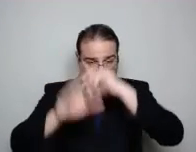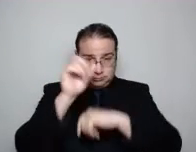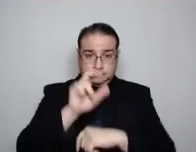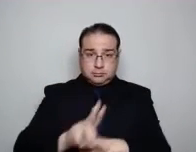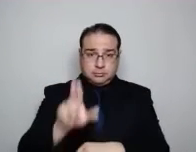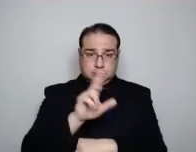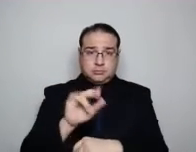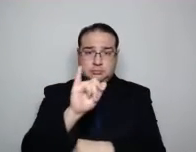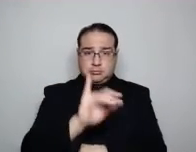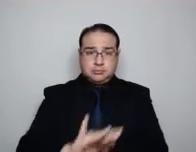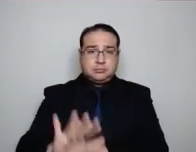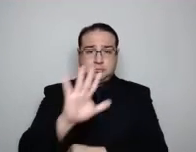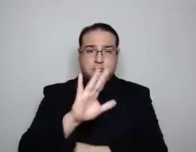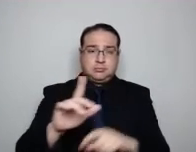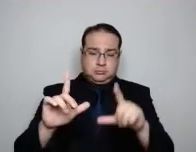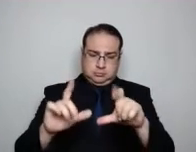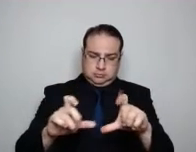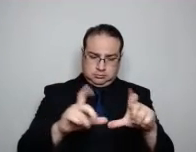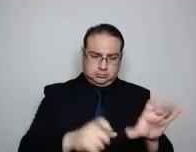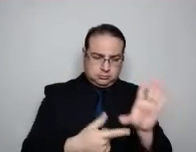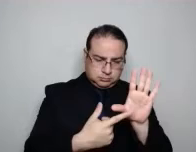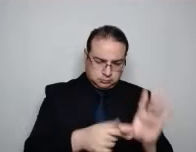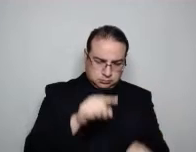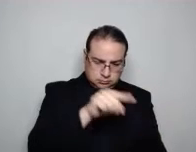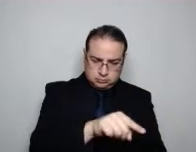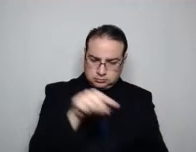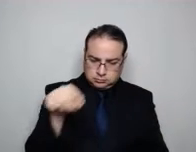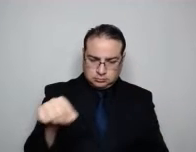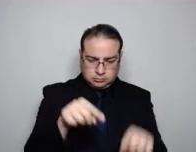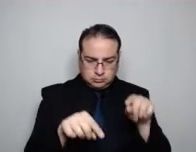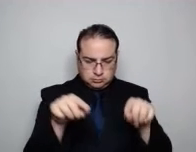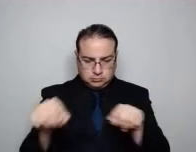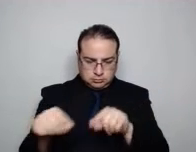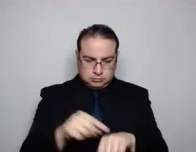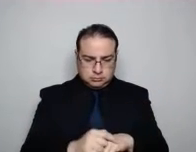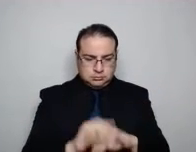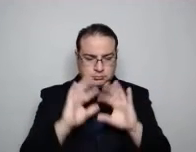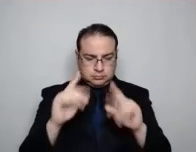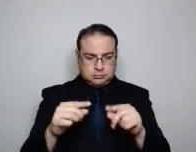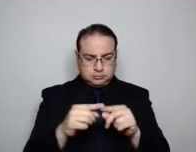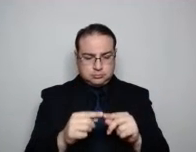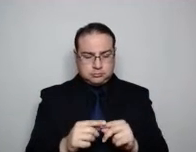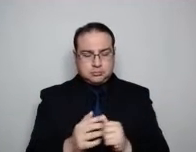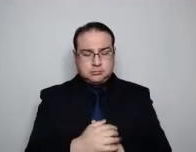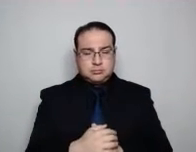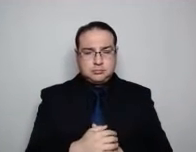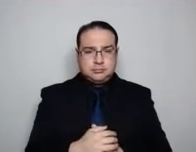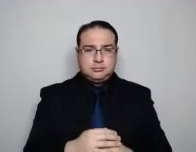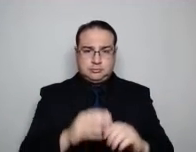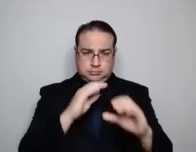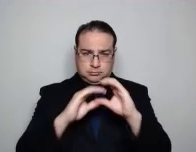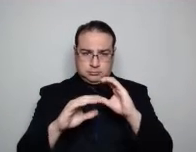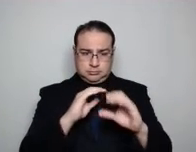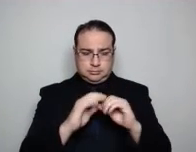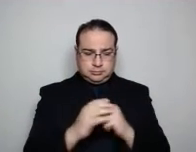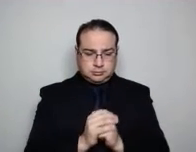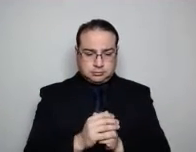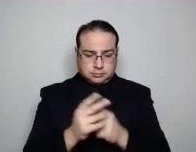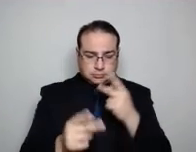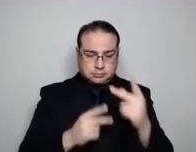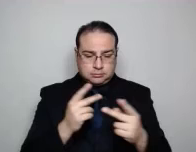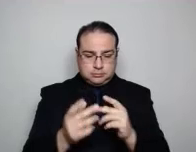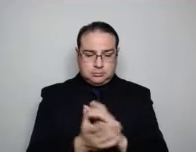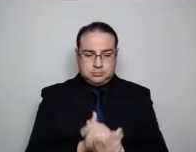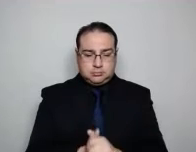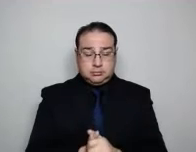as figuras que são fornecidas lá com o método e tudo mais, a se comunicar e a falar. Imagine que